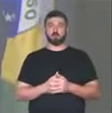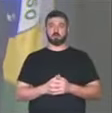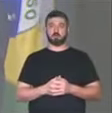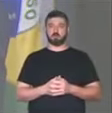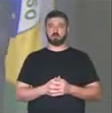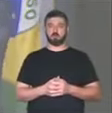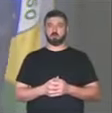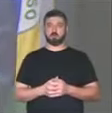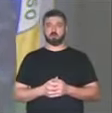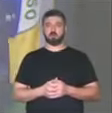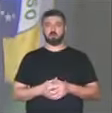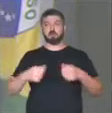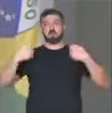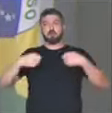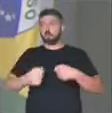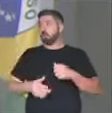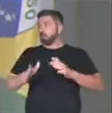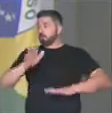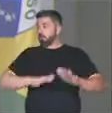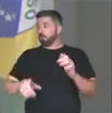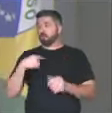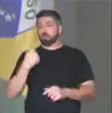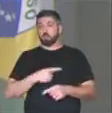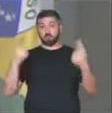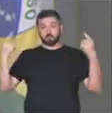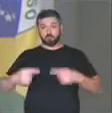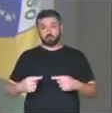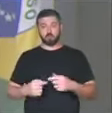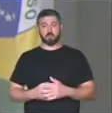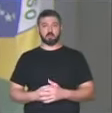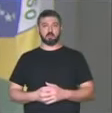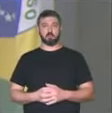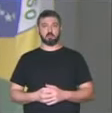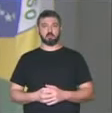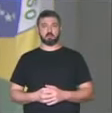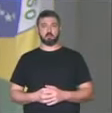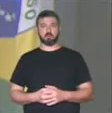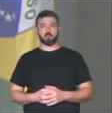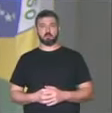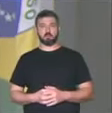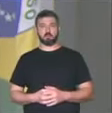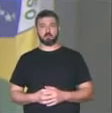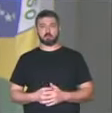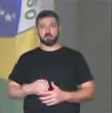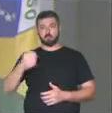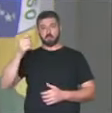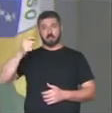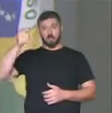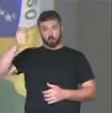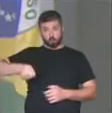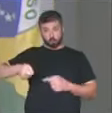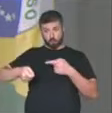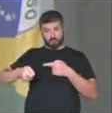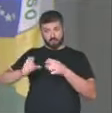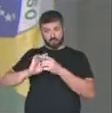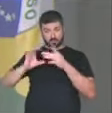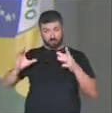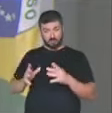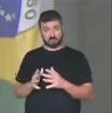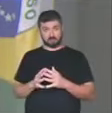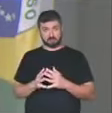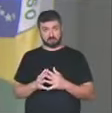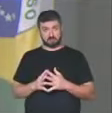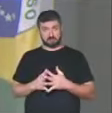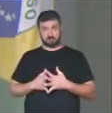é preciso ter cuidado não somos contra a autoridade num sistema democrático